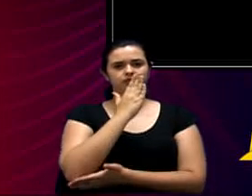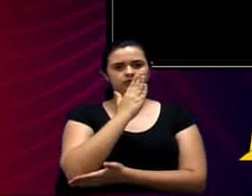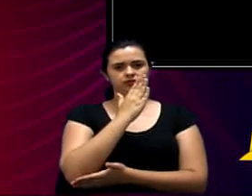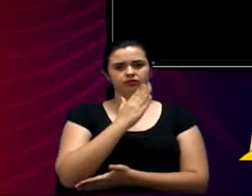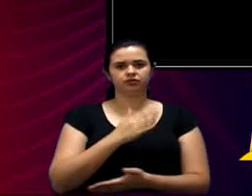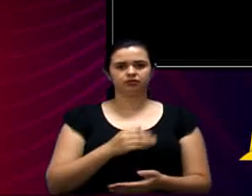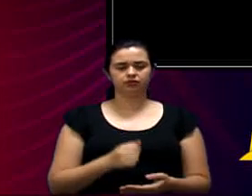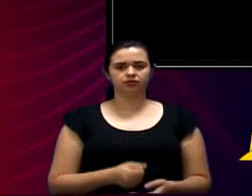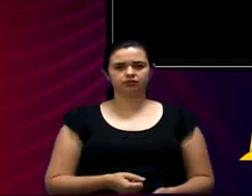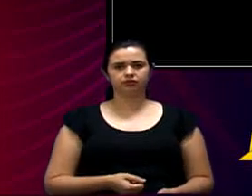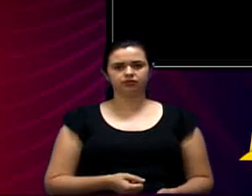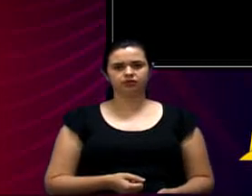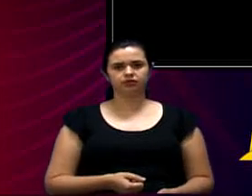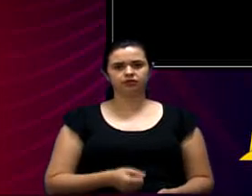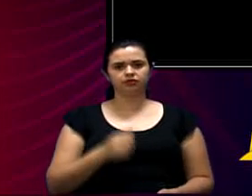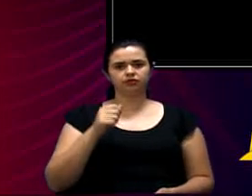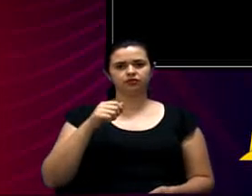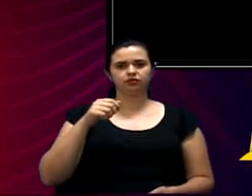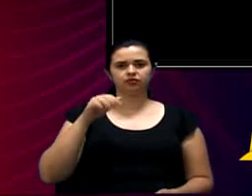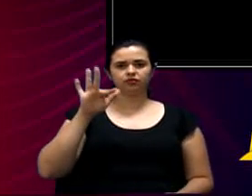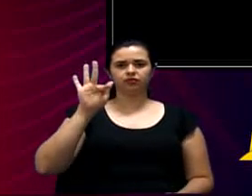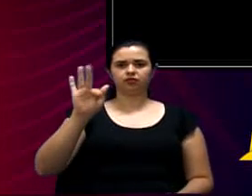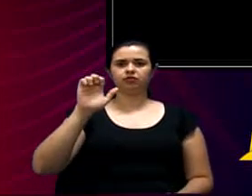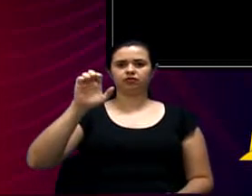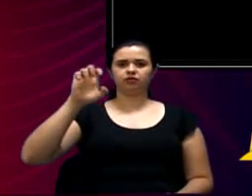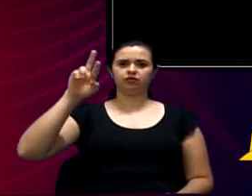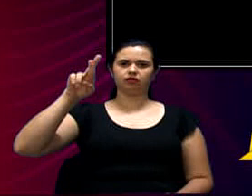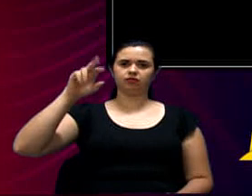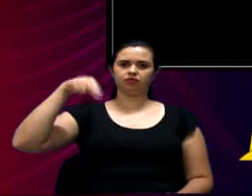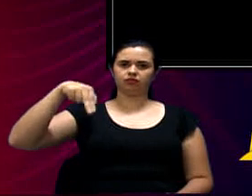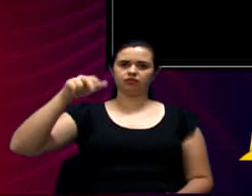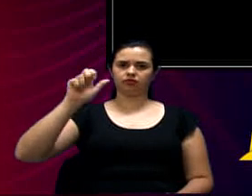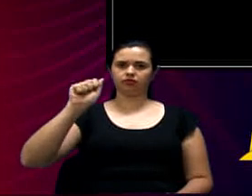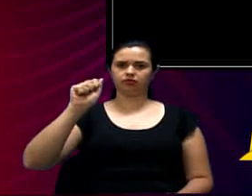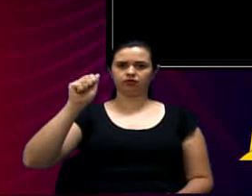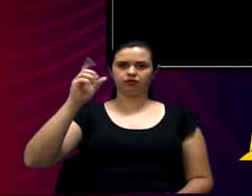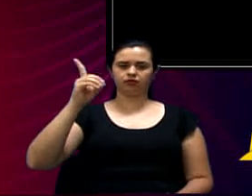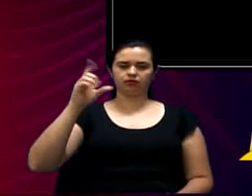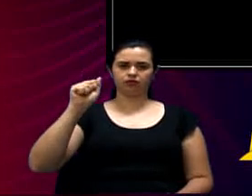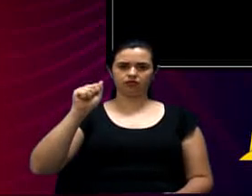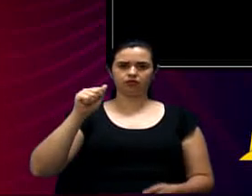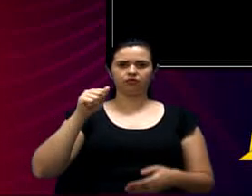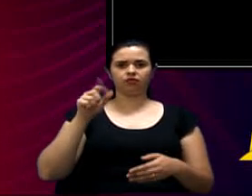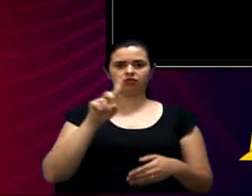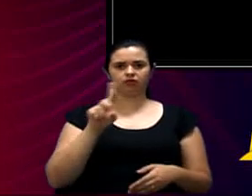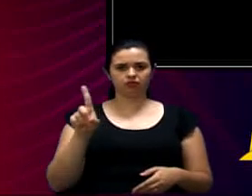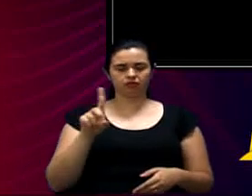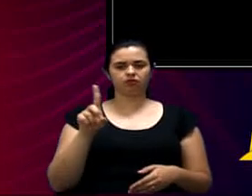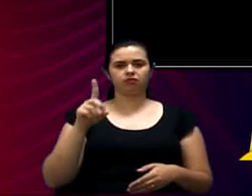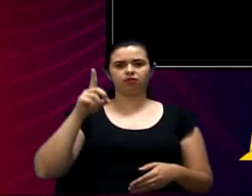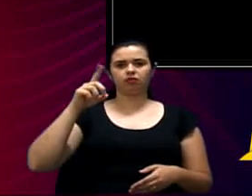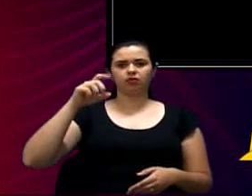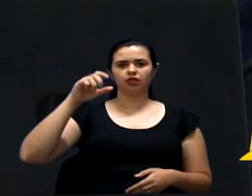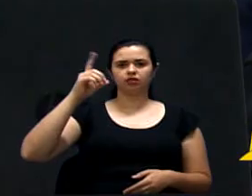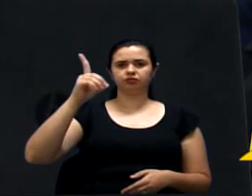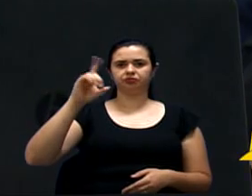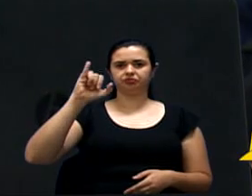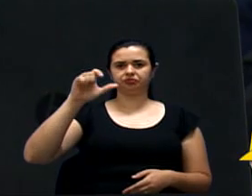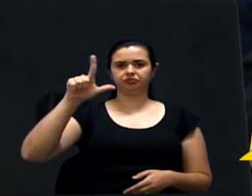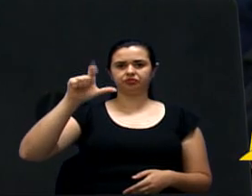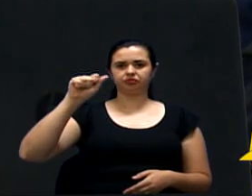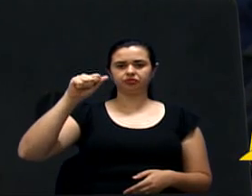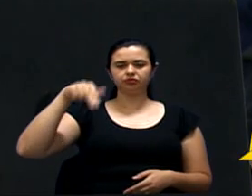Com voto contrário da Fernanda, do Dylan, e do Vitão, e do